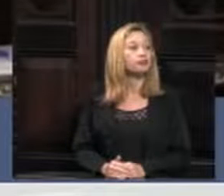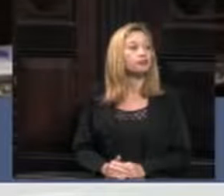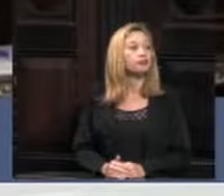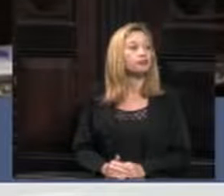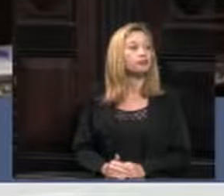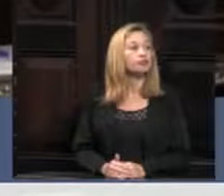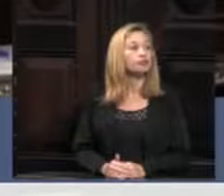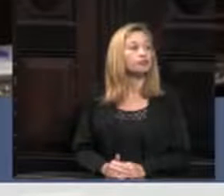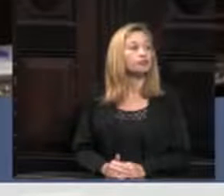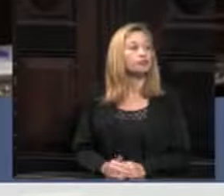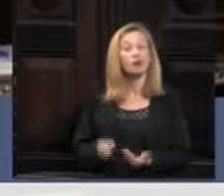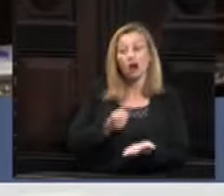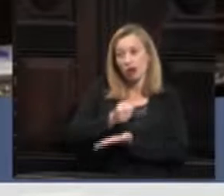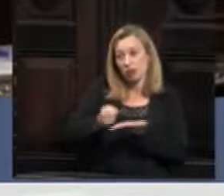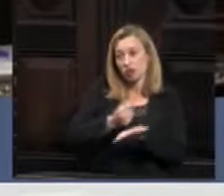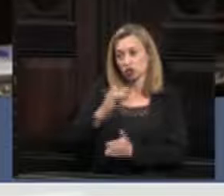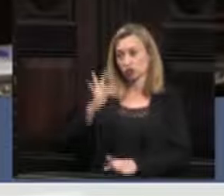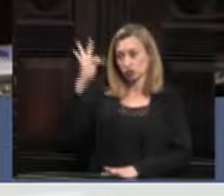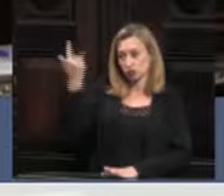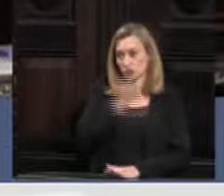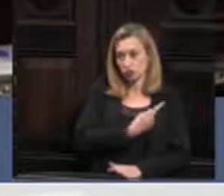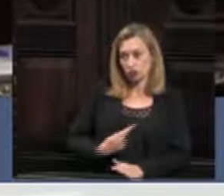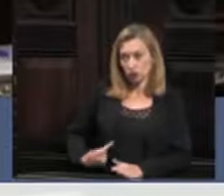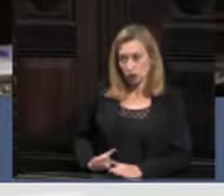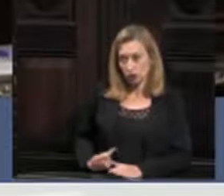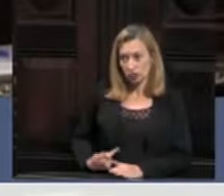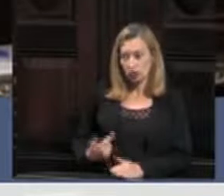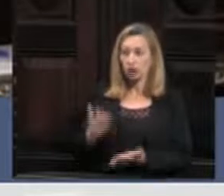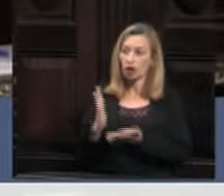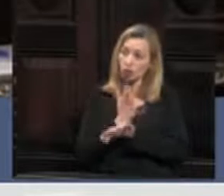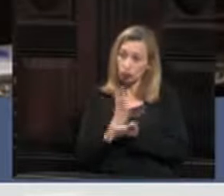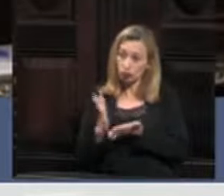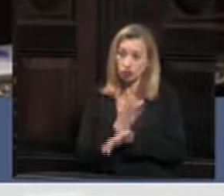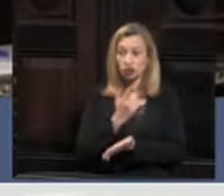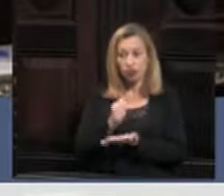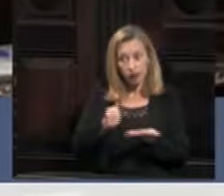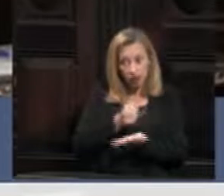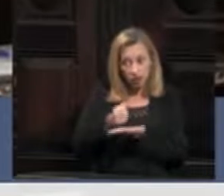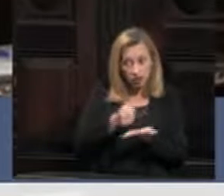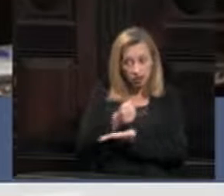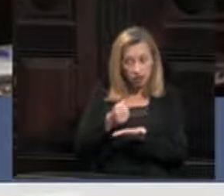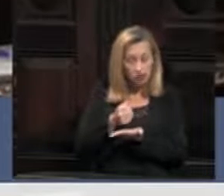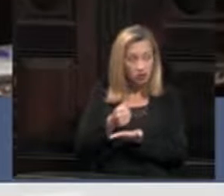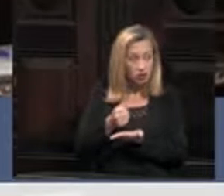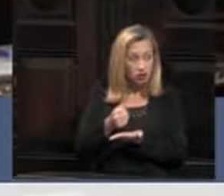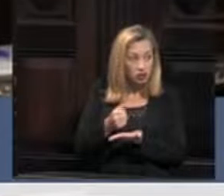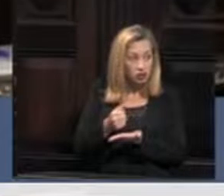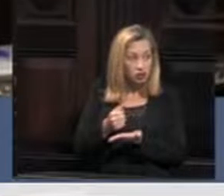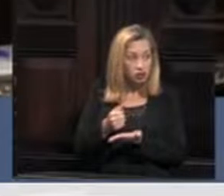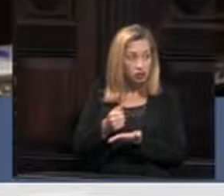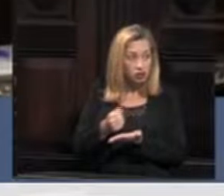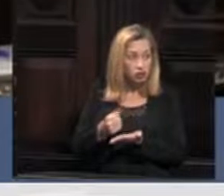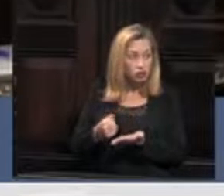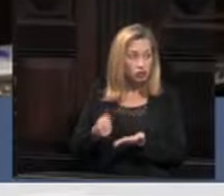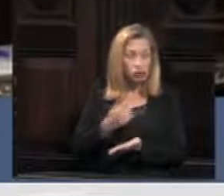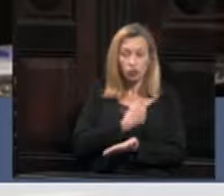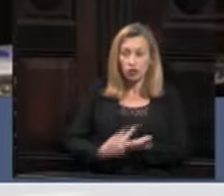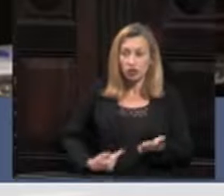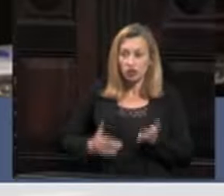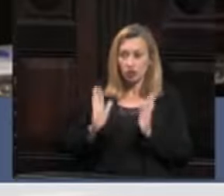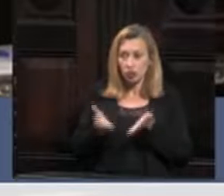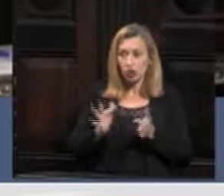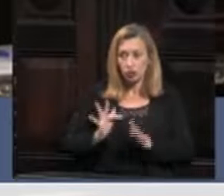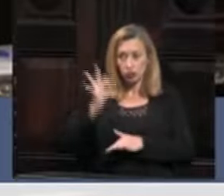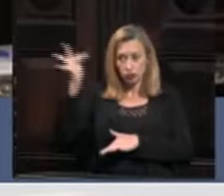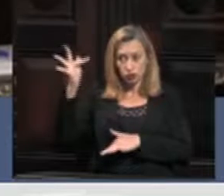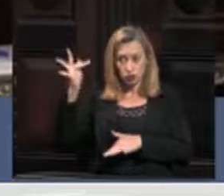que a base do futuro governo, ou alguns da base, com alguns da base do atual governo, e que